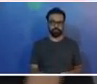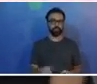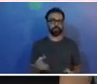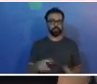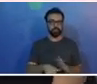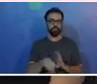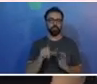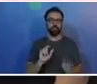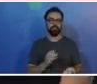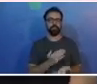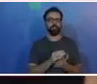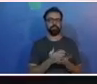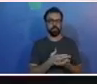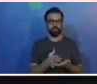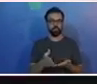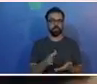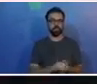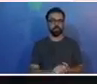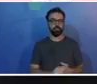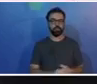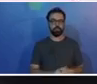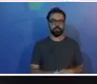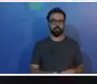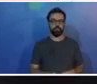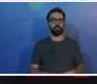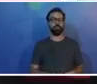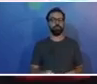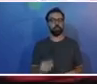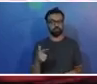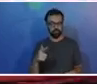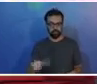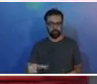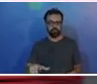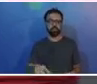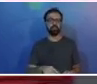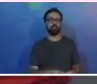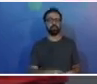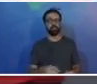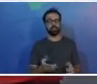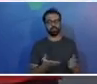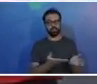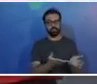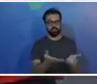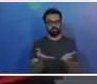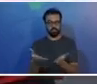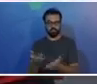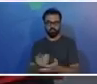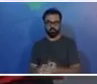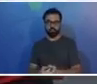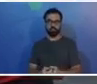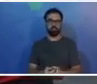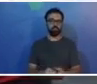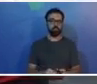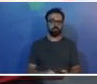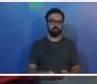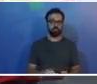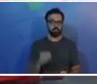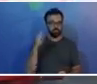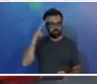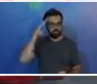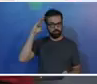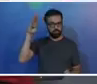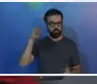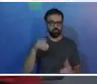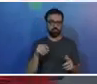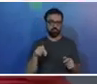começar, um recado muito importante. Mais uma vez, nós vamos aqui esclarecer que o objetivo dessas